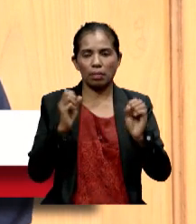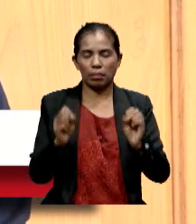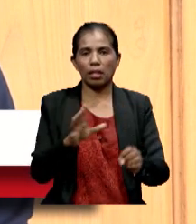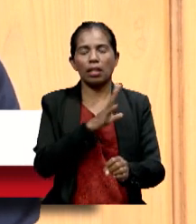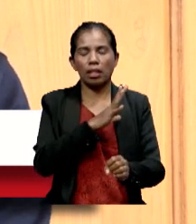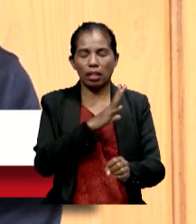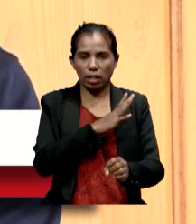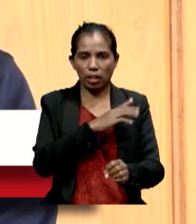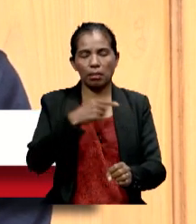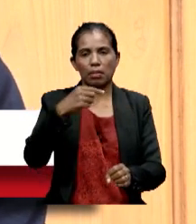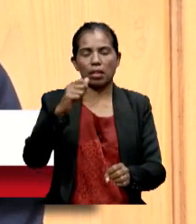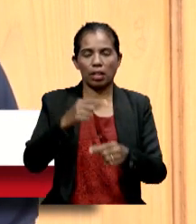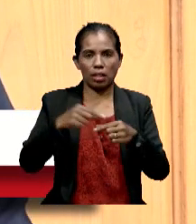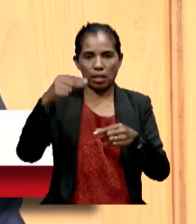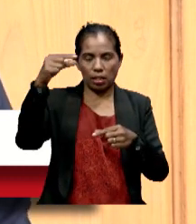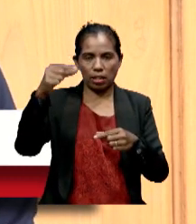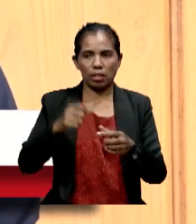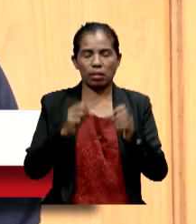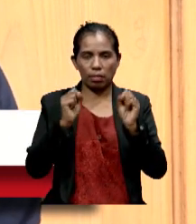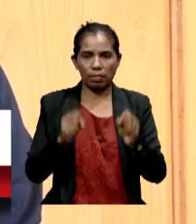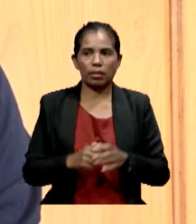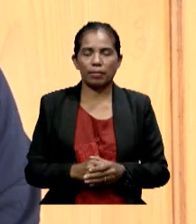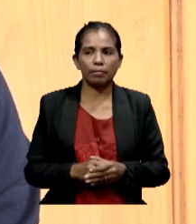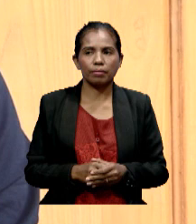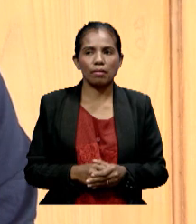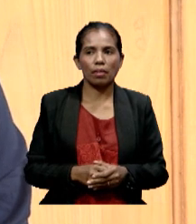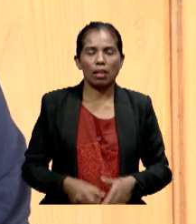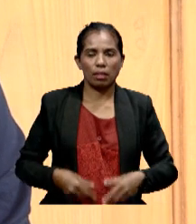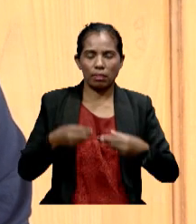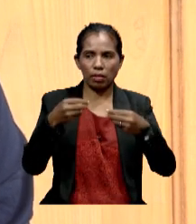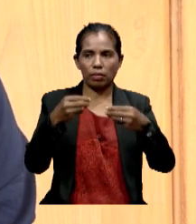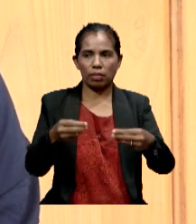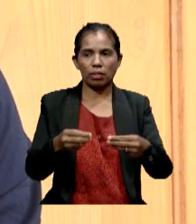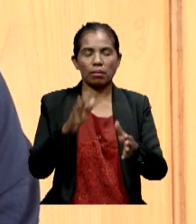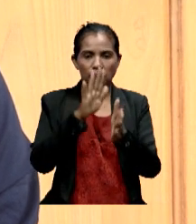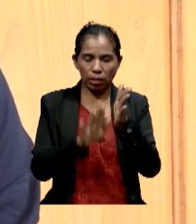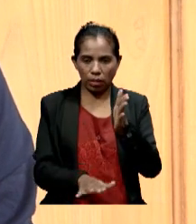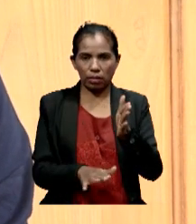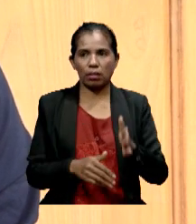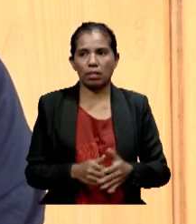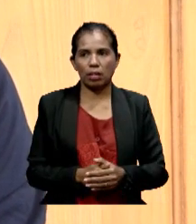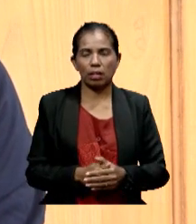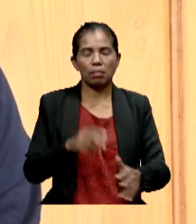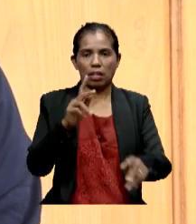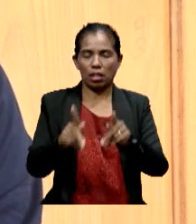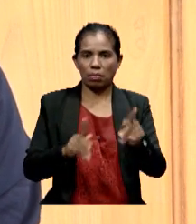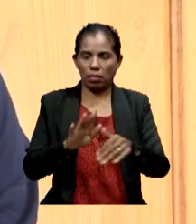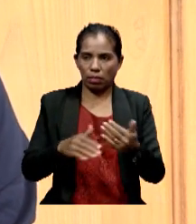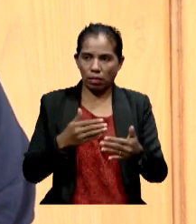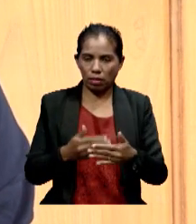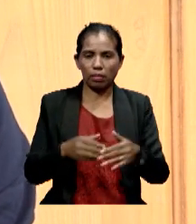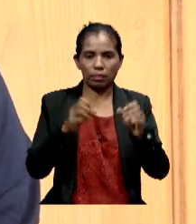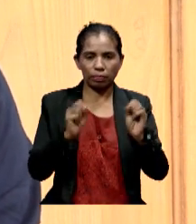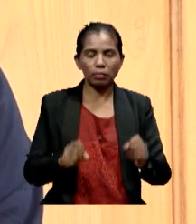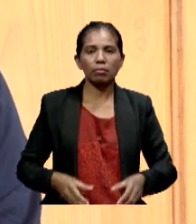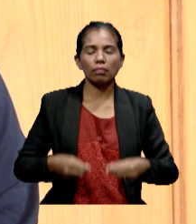sola, bela ba gás. Ou bele ba selo. Atu nune bele fo barato liu ba comunidade. E nunemus bele